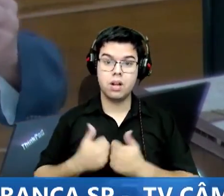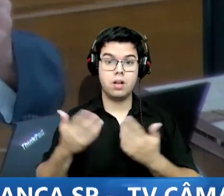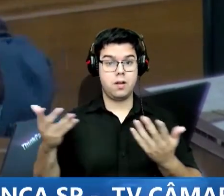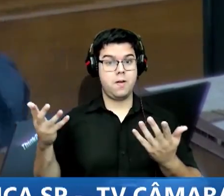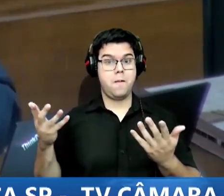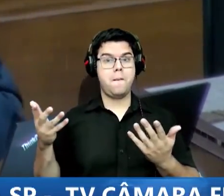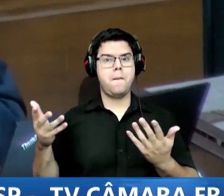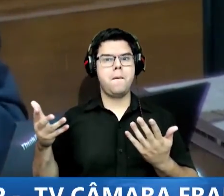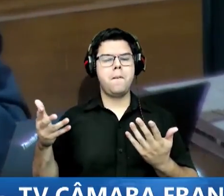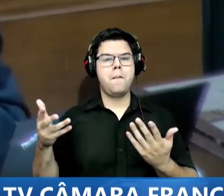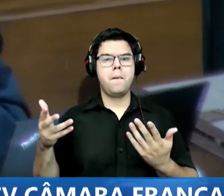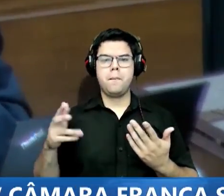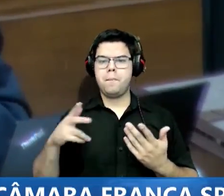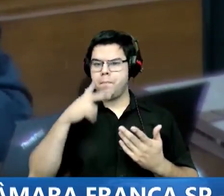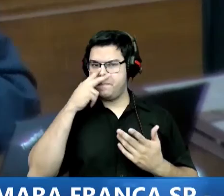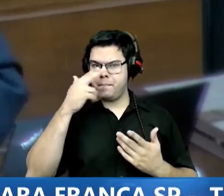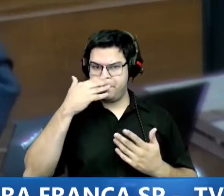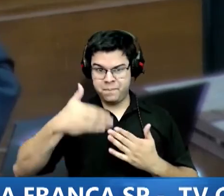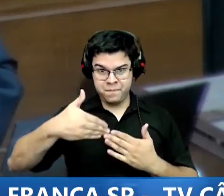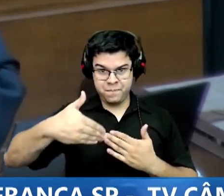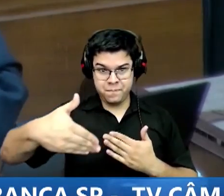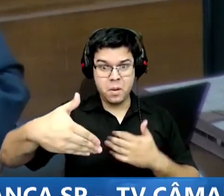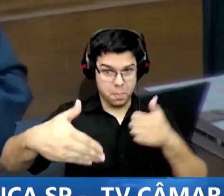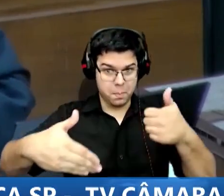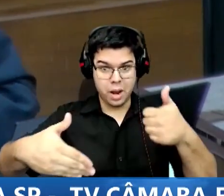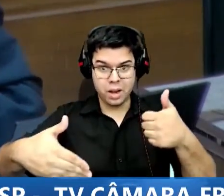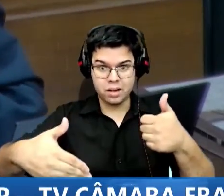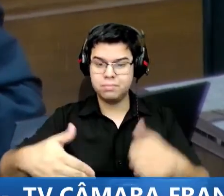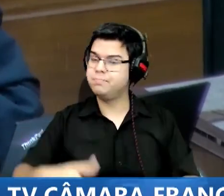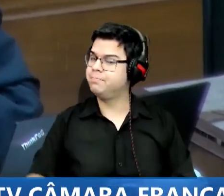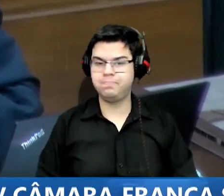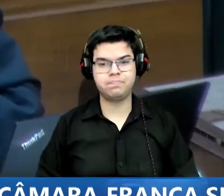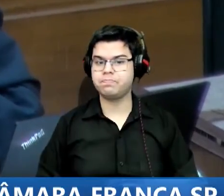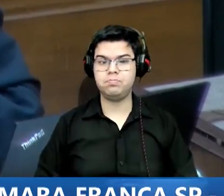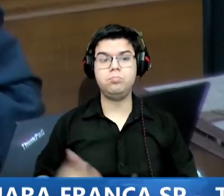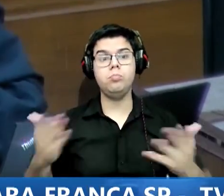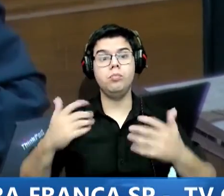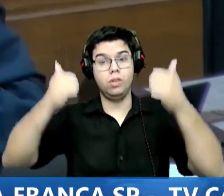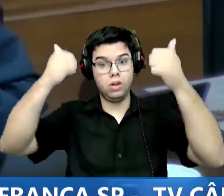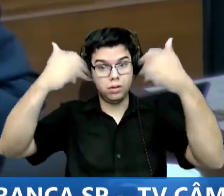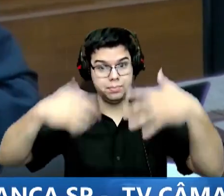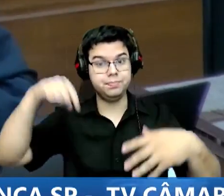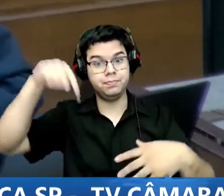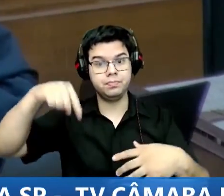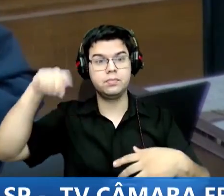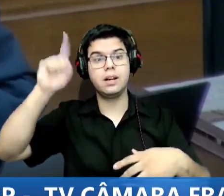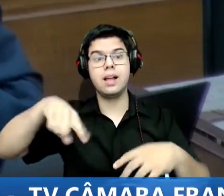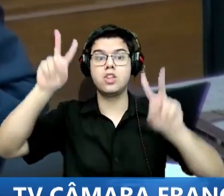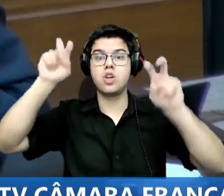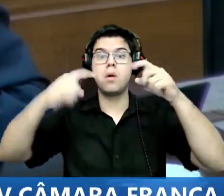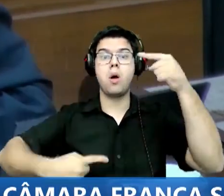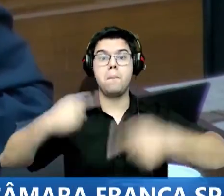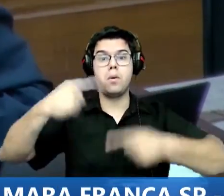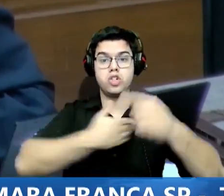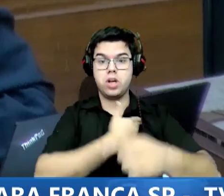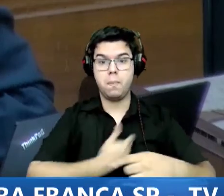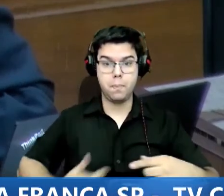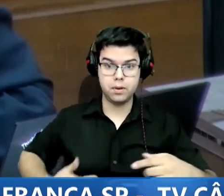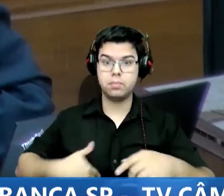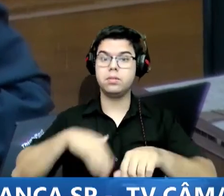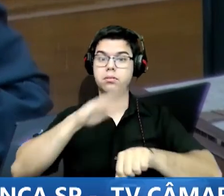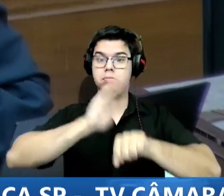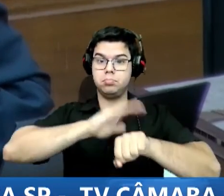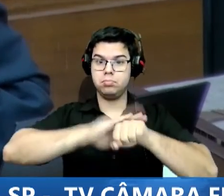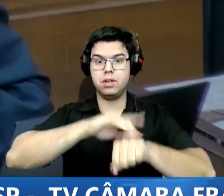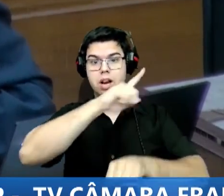espera não é coisa boa. A gente tem que falar aqui da questão da política pública adotada pelo governo federal, de criar o